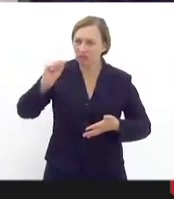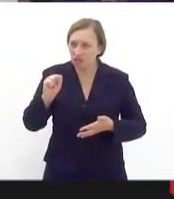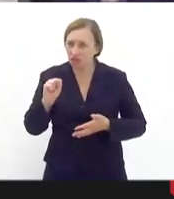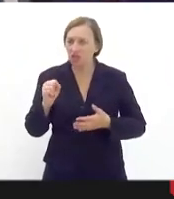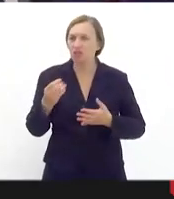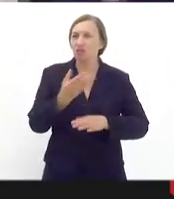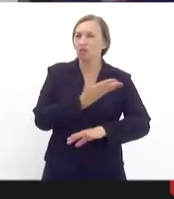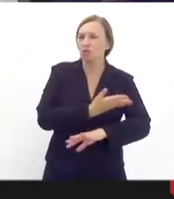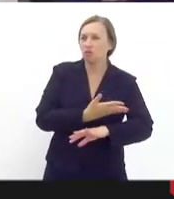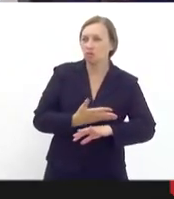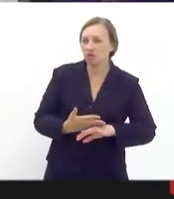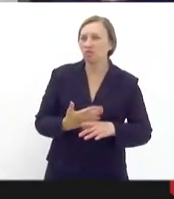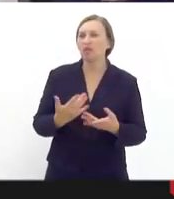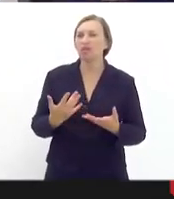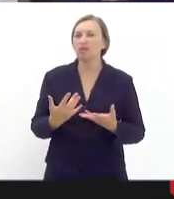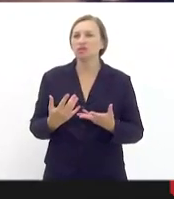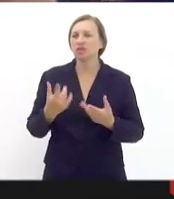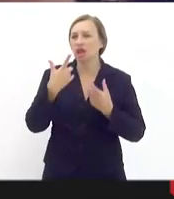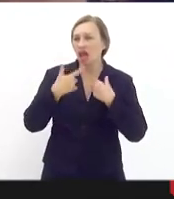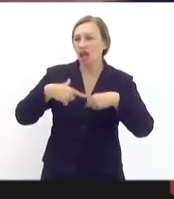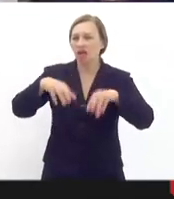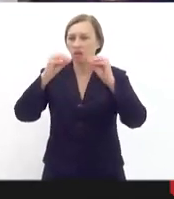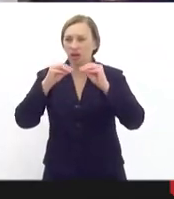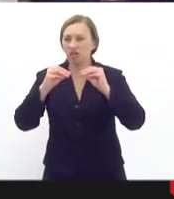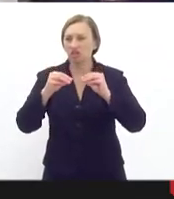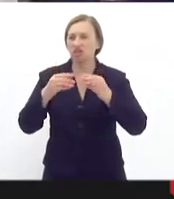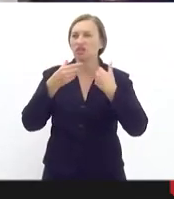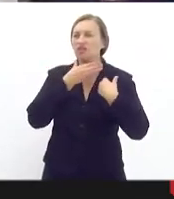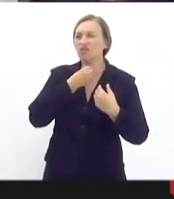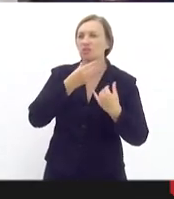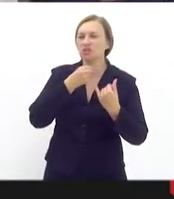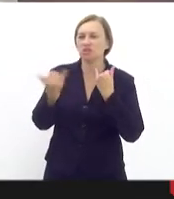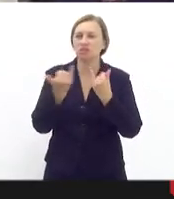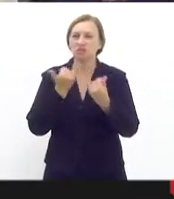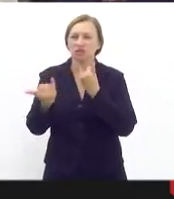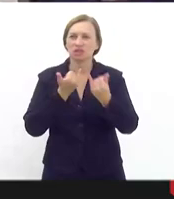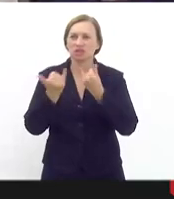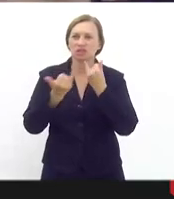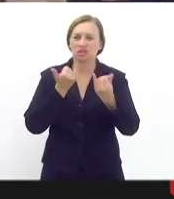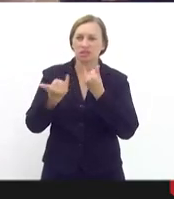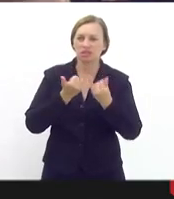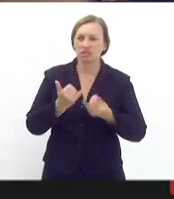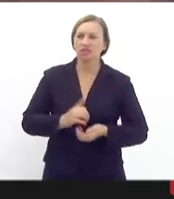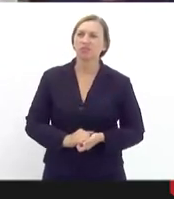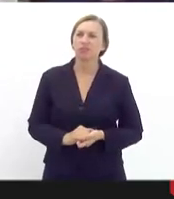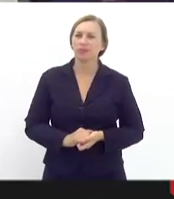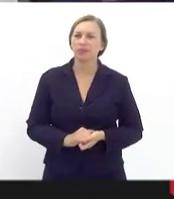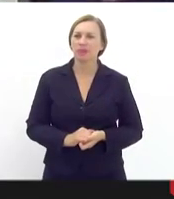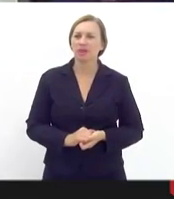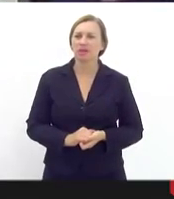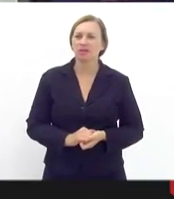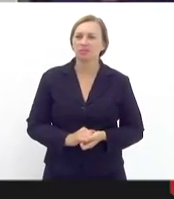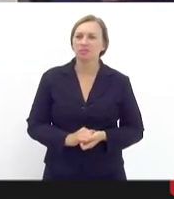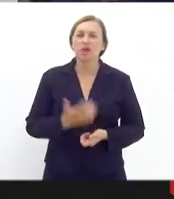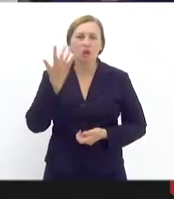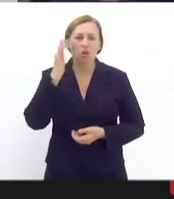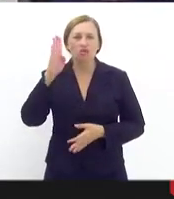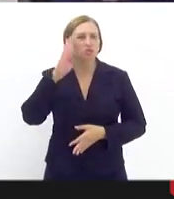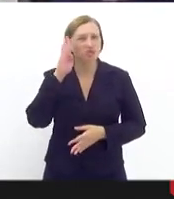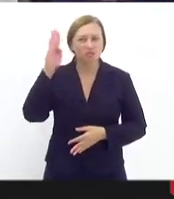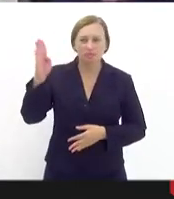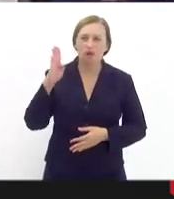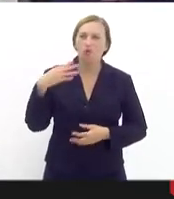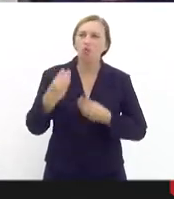que tem muito a ver com a linguagem das fake news, né? Então, hoje eu parei para estudar meme, né? Que eu acho